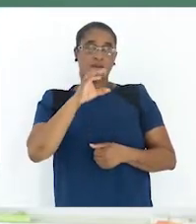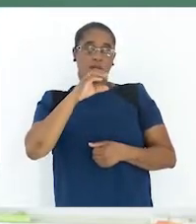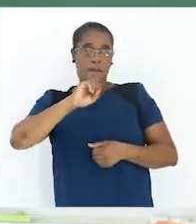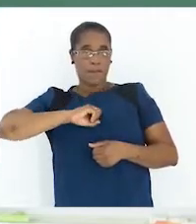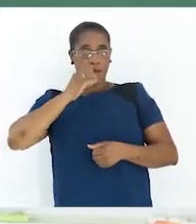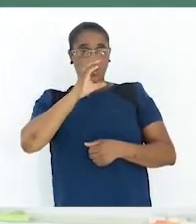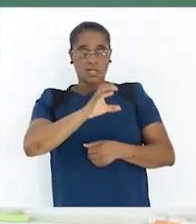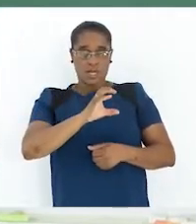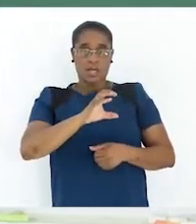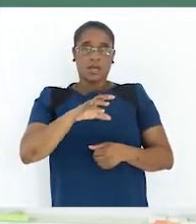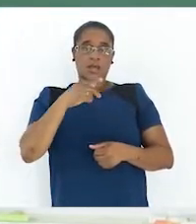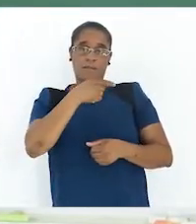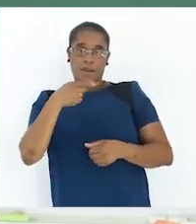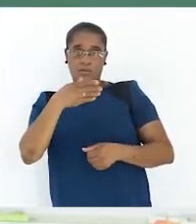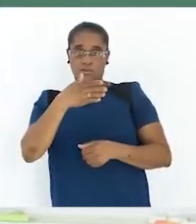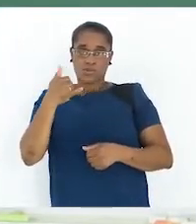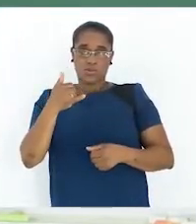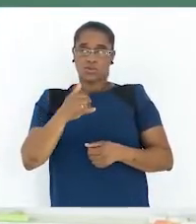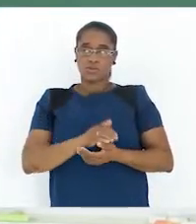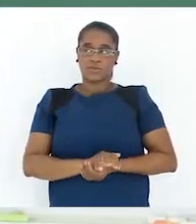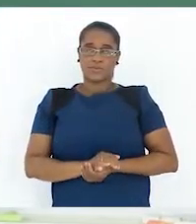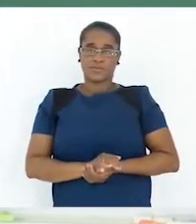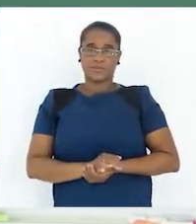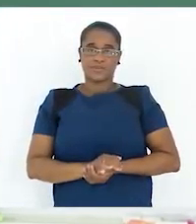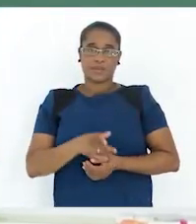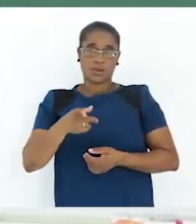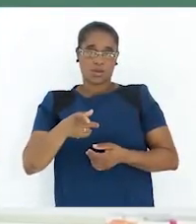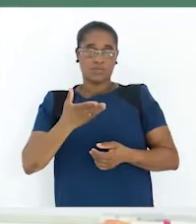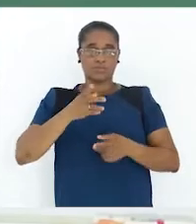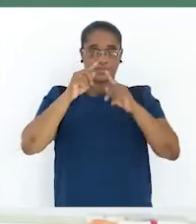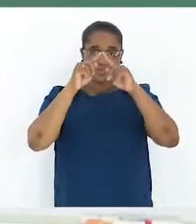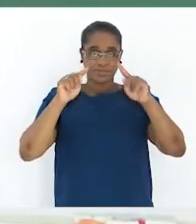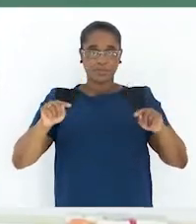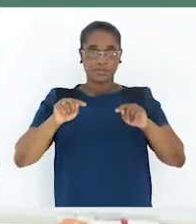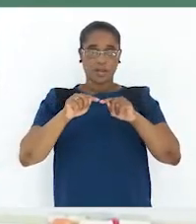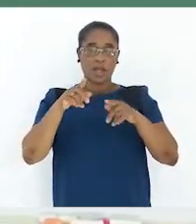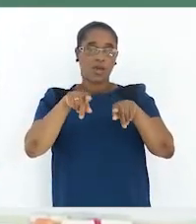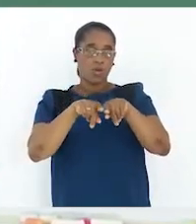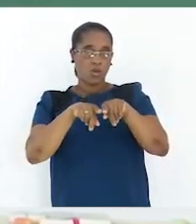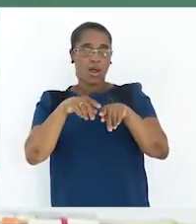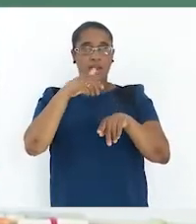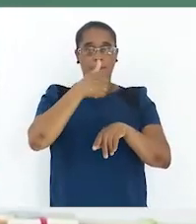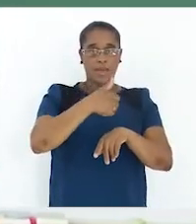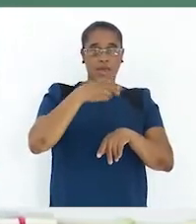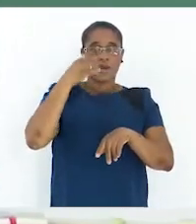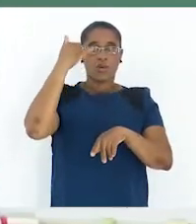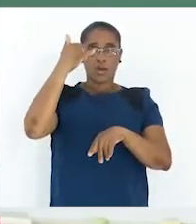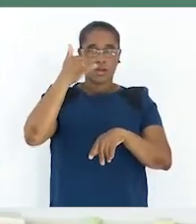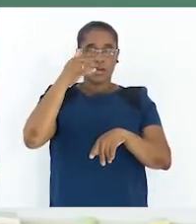menos 12. Certo? Então, delta é igual a b²